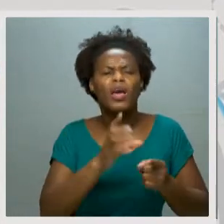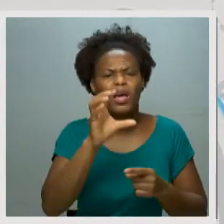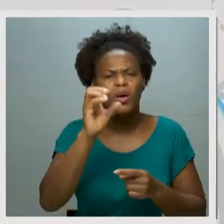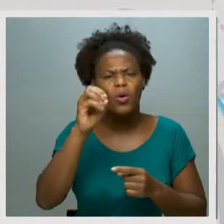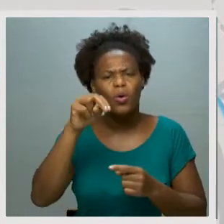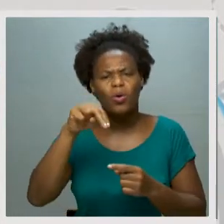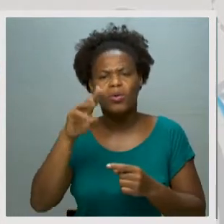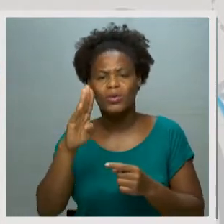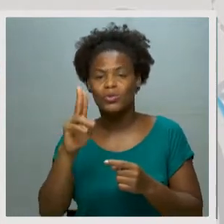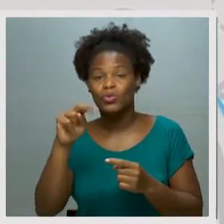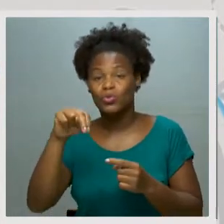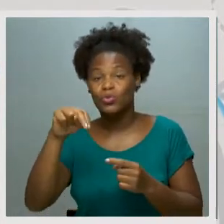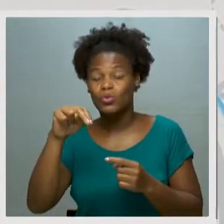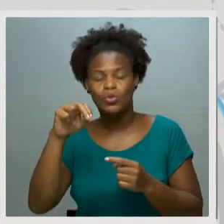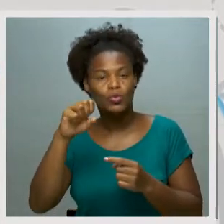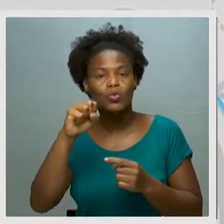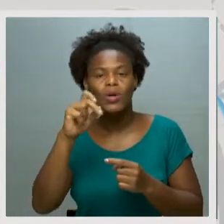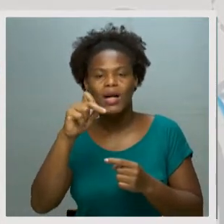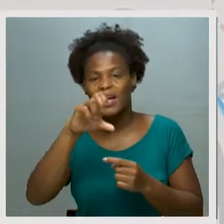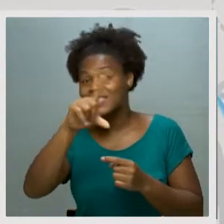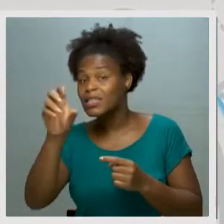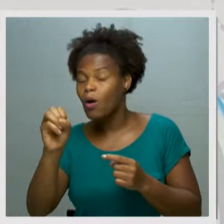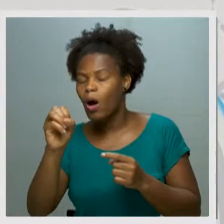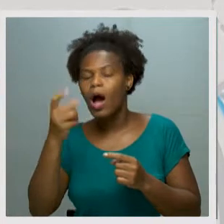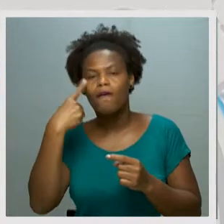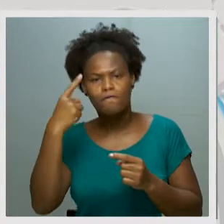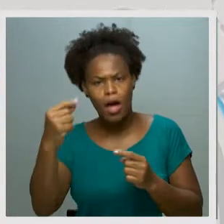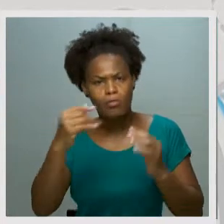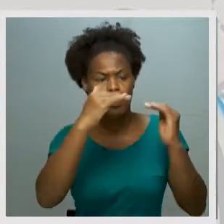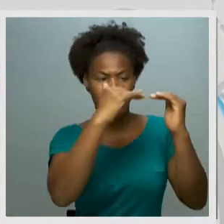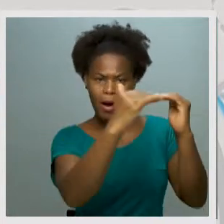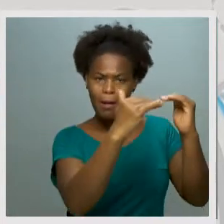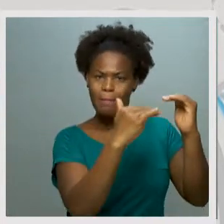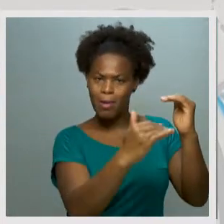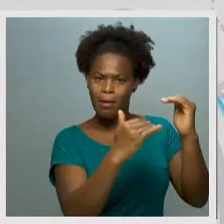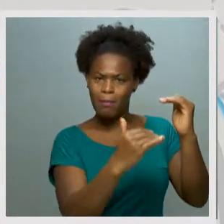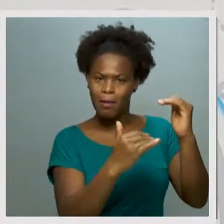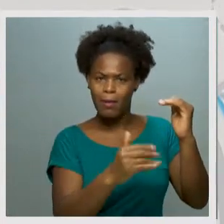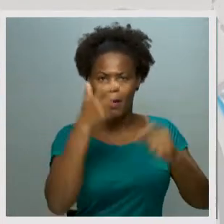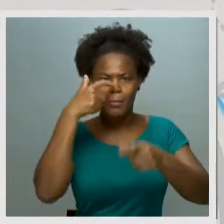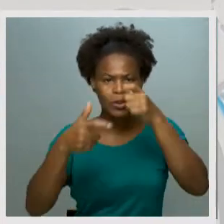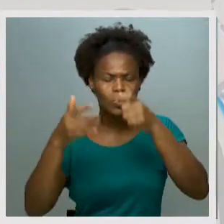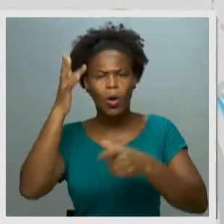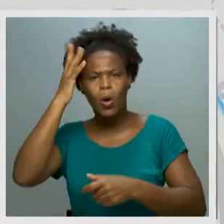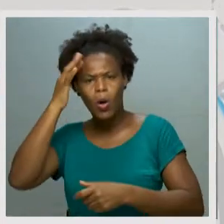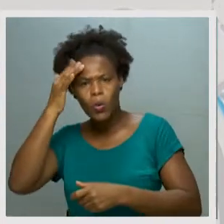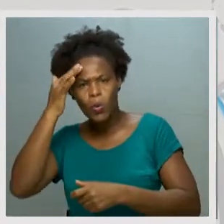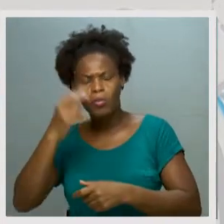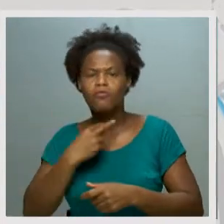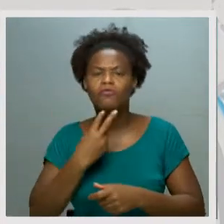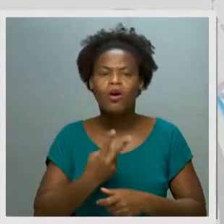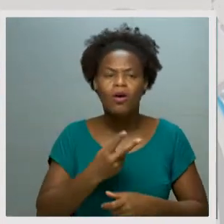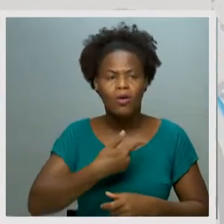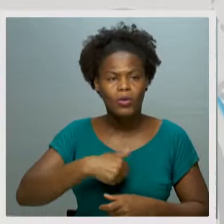verbo conjugado em toda a sua dimensão, portanto, flexão, né? Pessoa, em número, voz, etc. E nós vimos